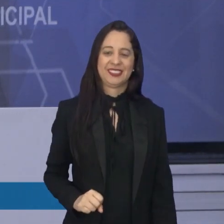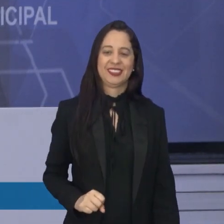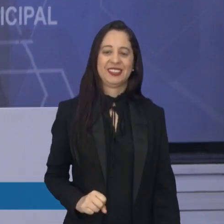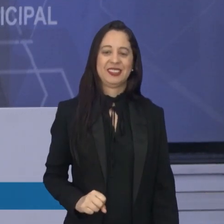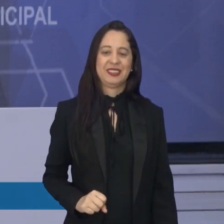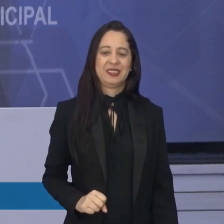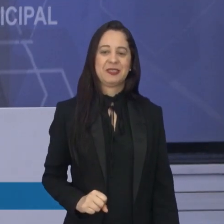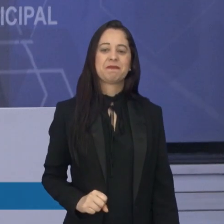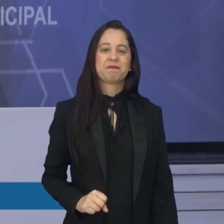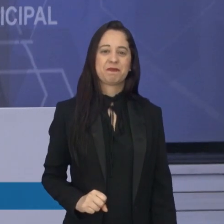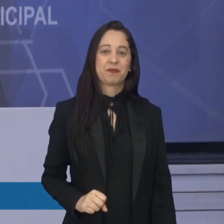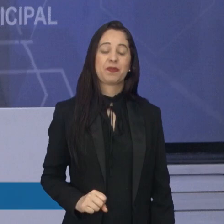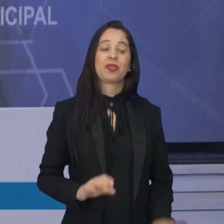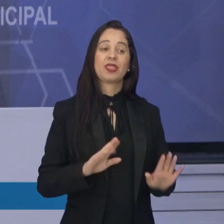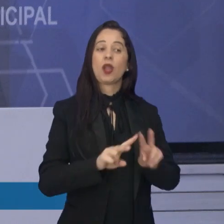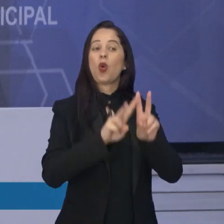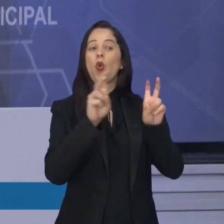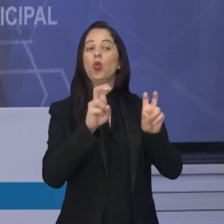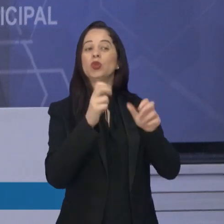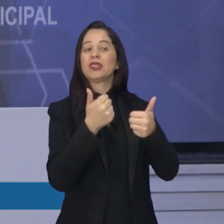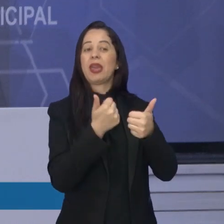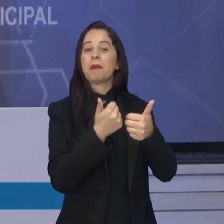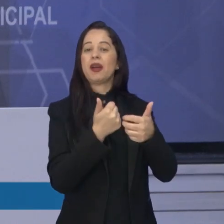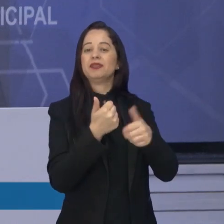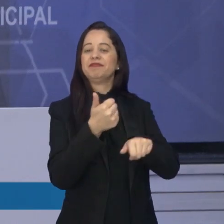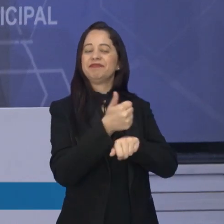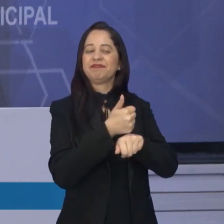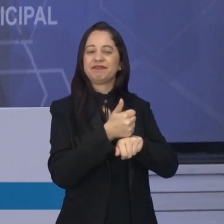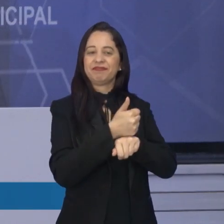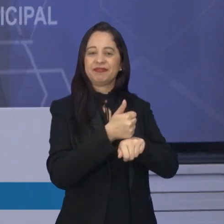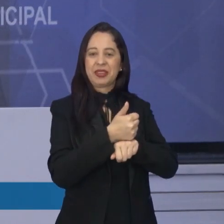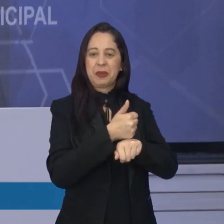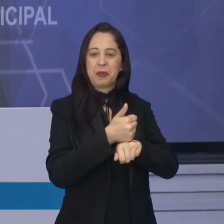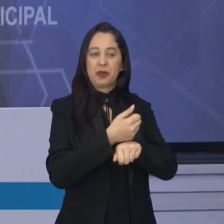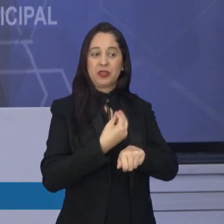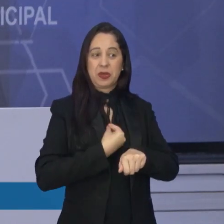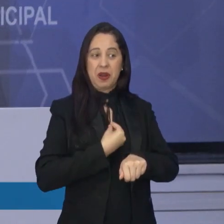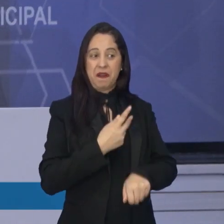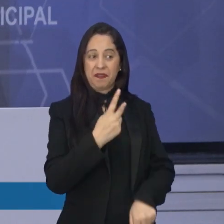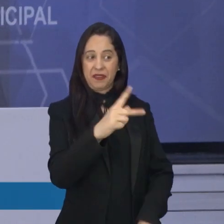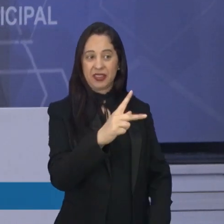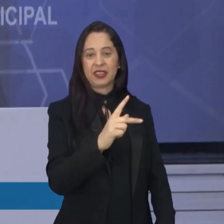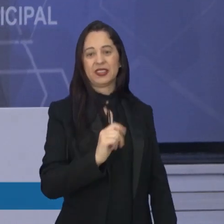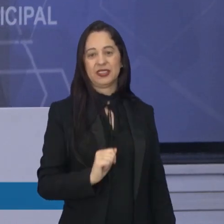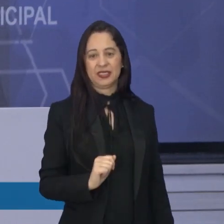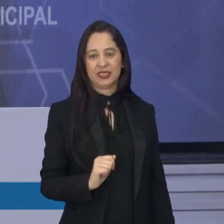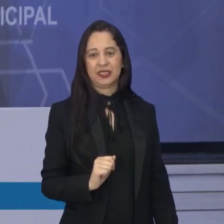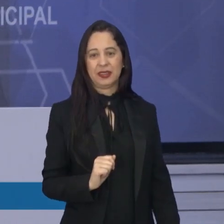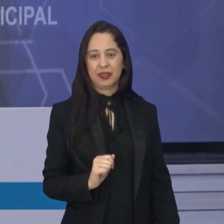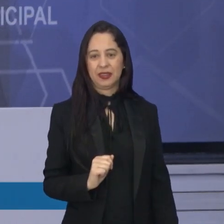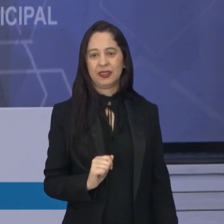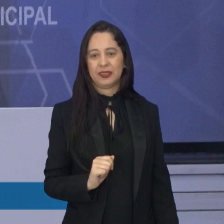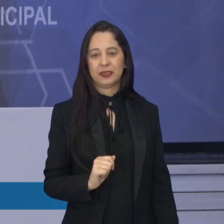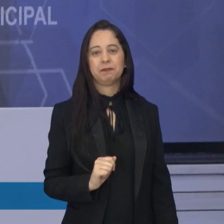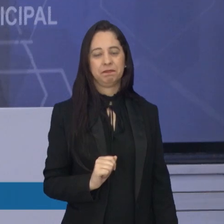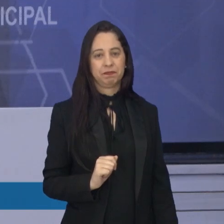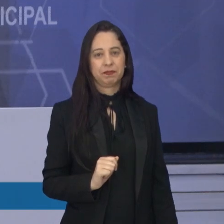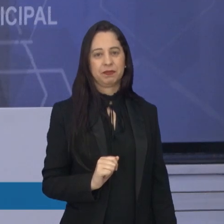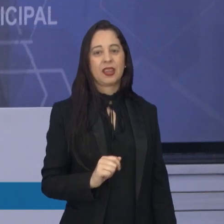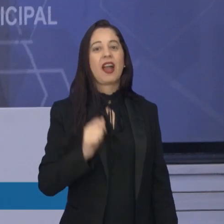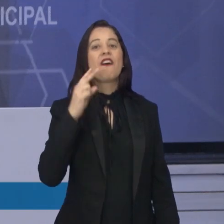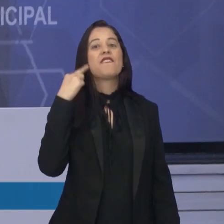Sobre a carreira da Fernanda, eu acho que já foi bem colocado pela vereadora